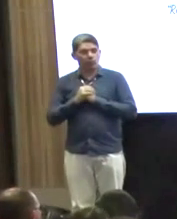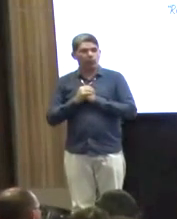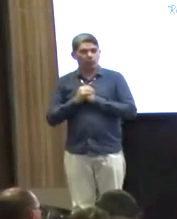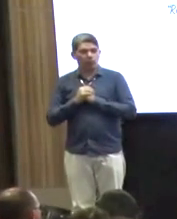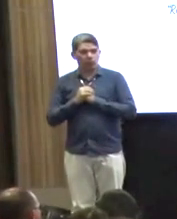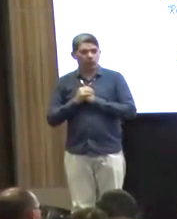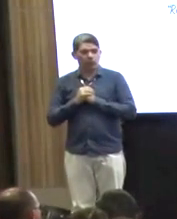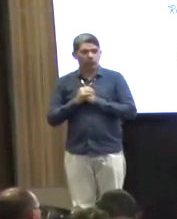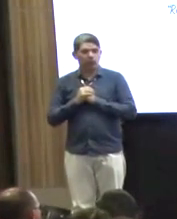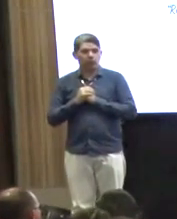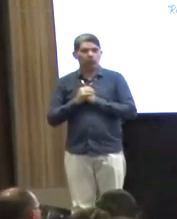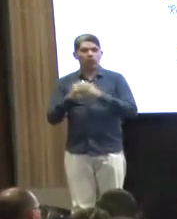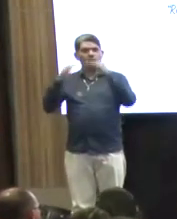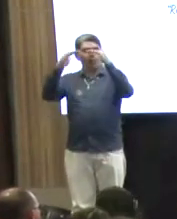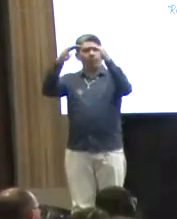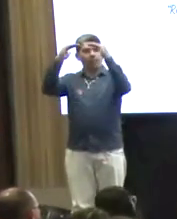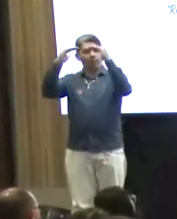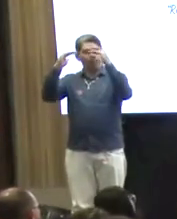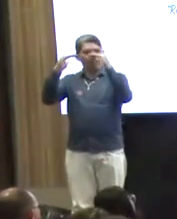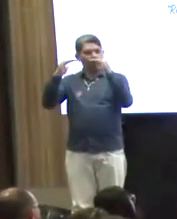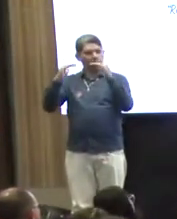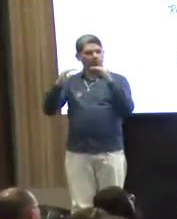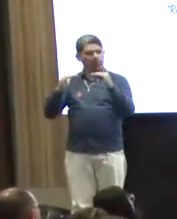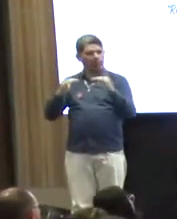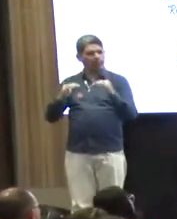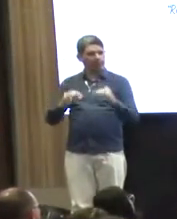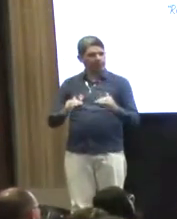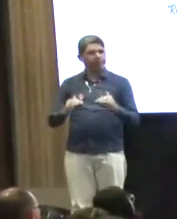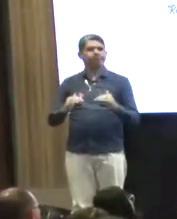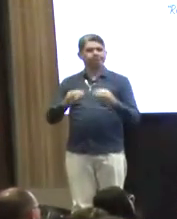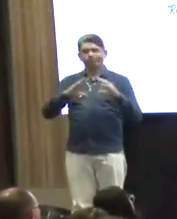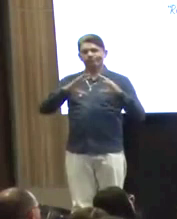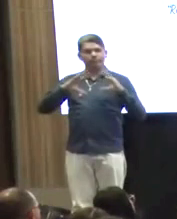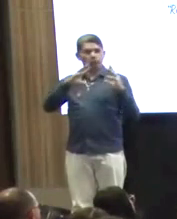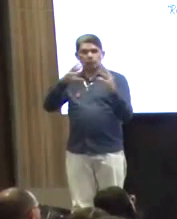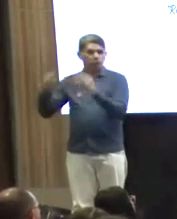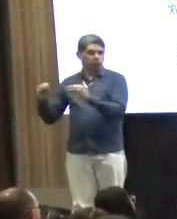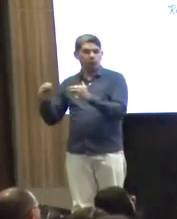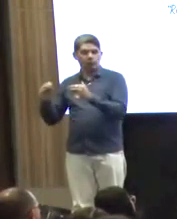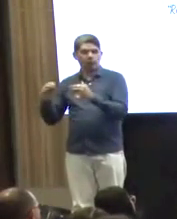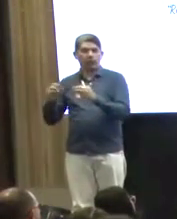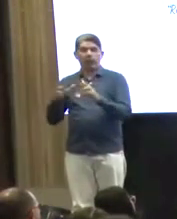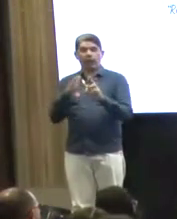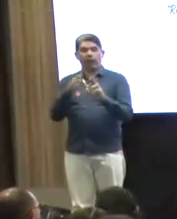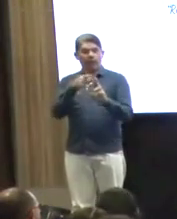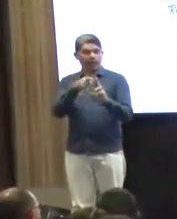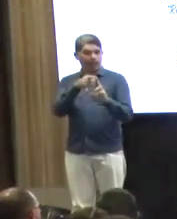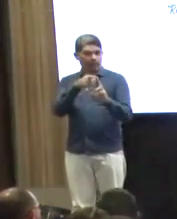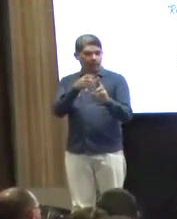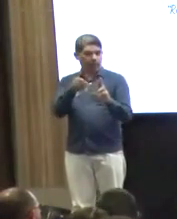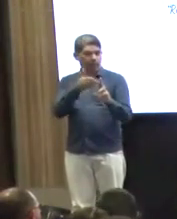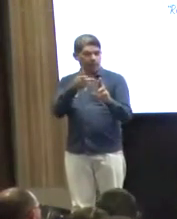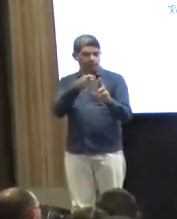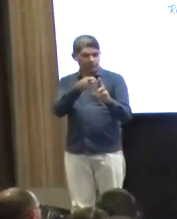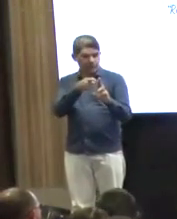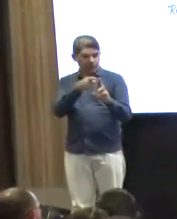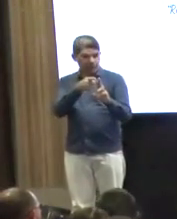E hierarquiza todas as demais, para daí para baixo. Então, essa identidade se torna referência a partir da qual as outras